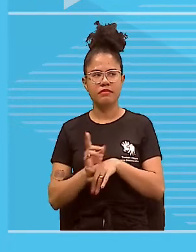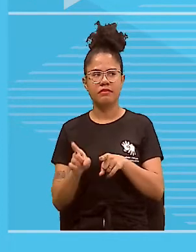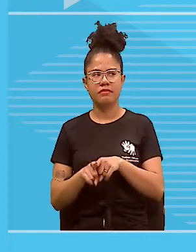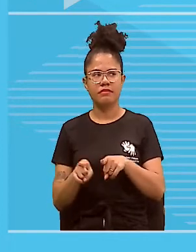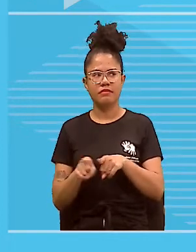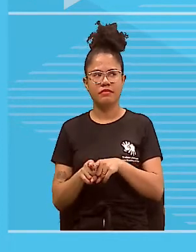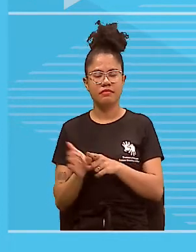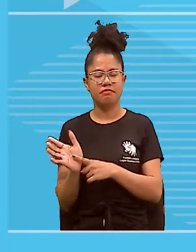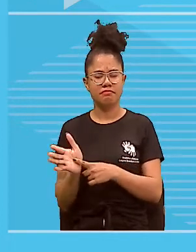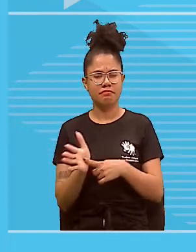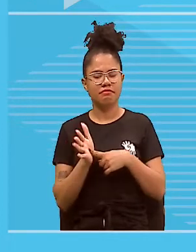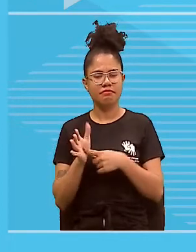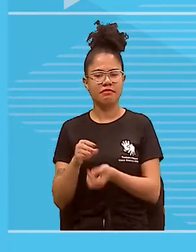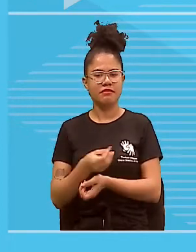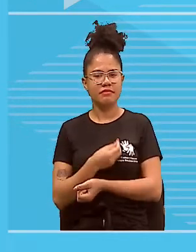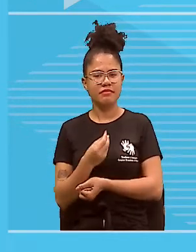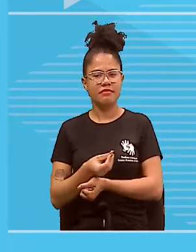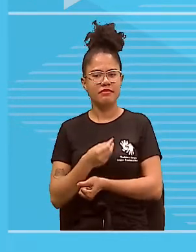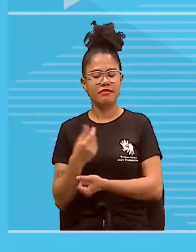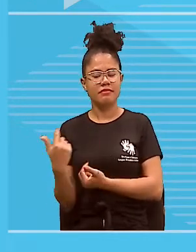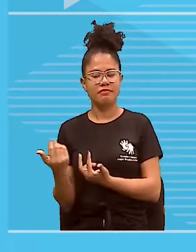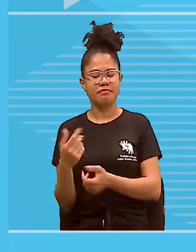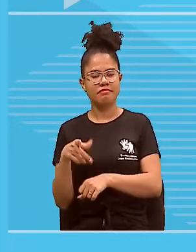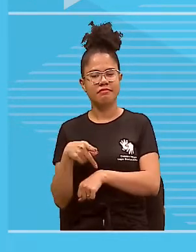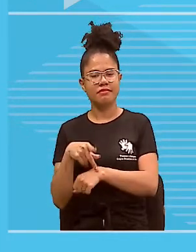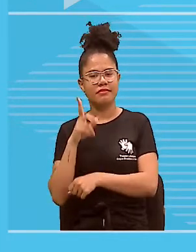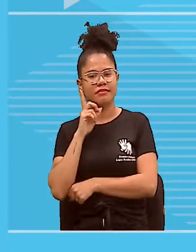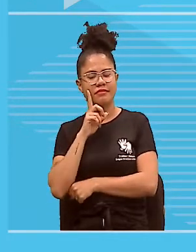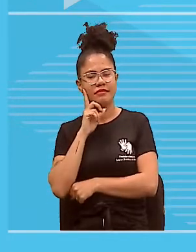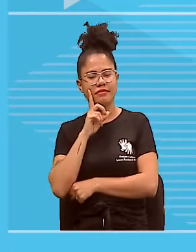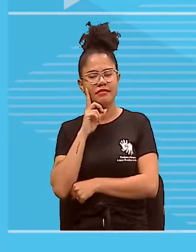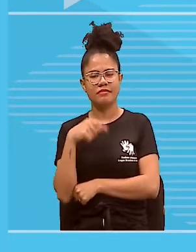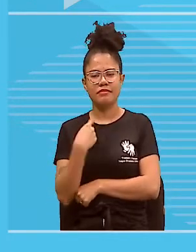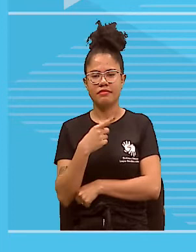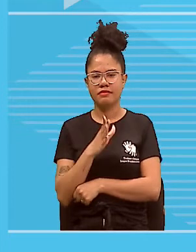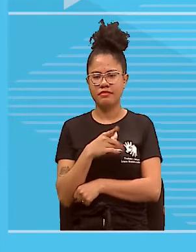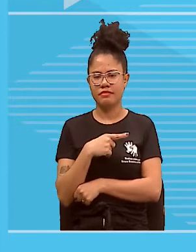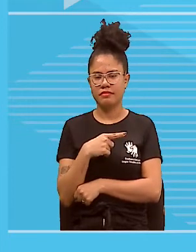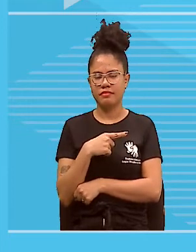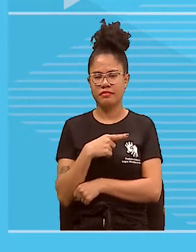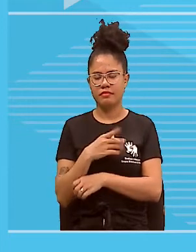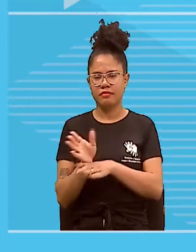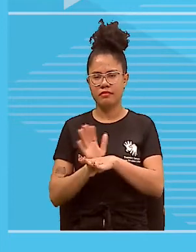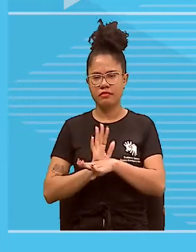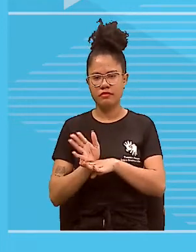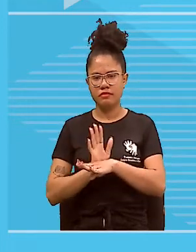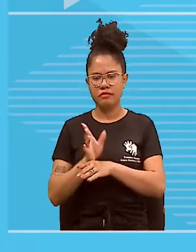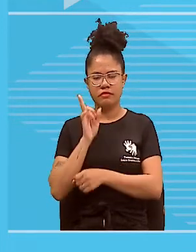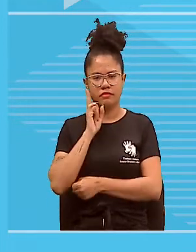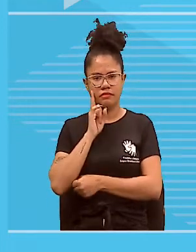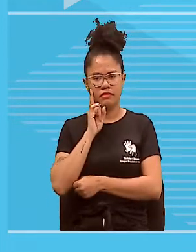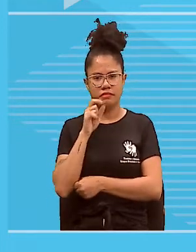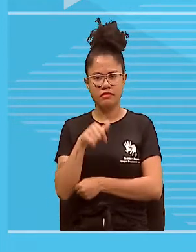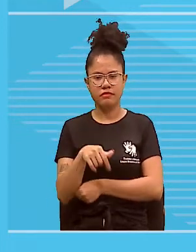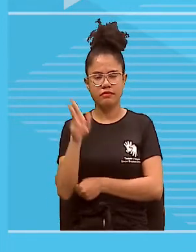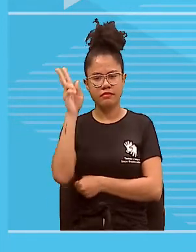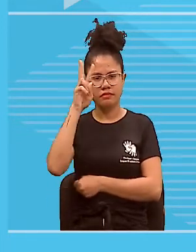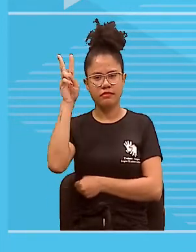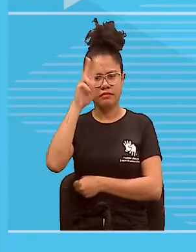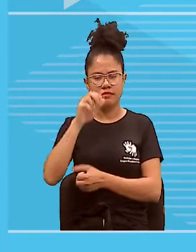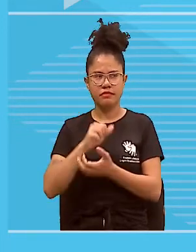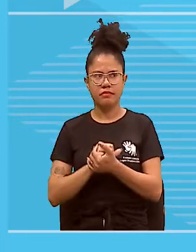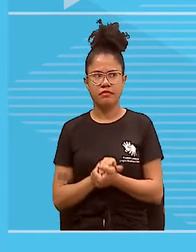americano e claro desde a política da boa vizinhança que a gente tinha o cinema norte-americano aqui lembrar do